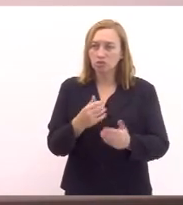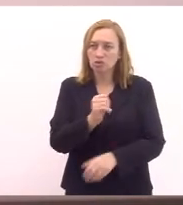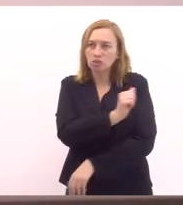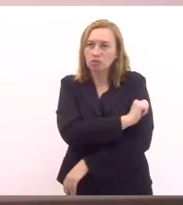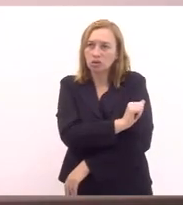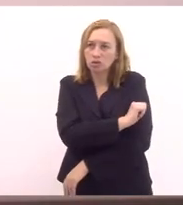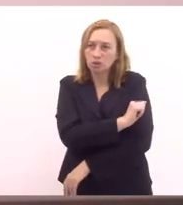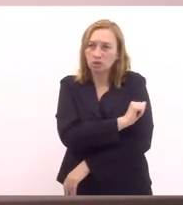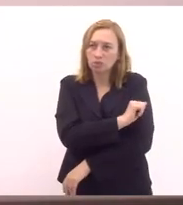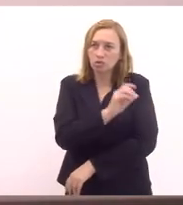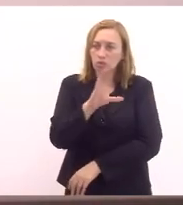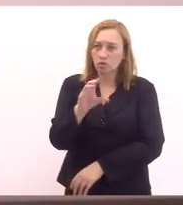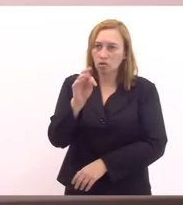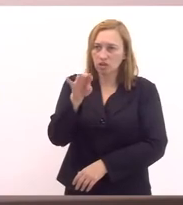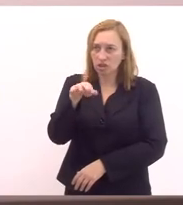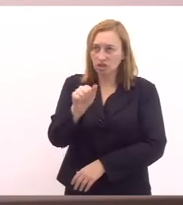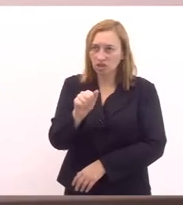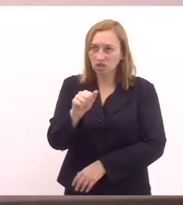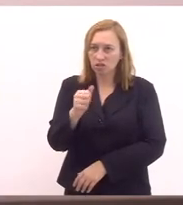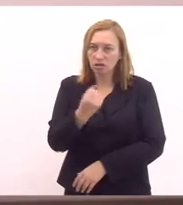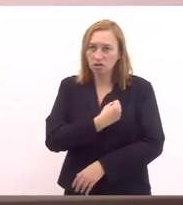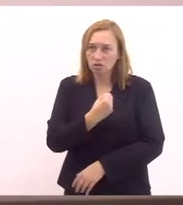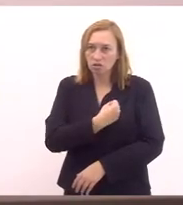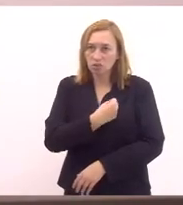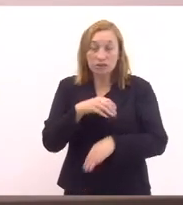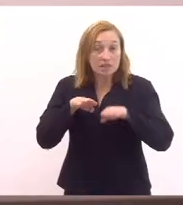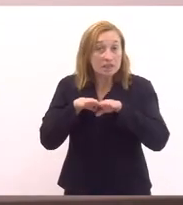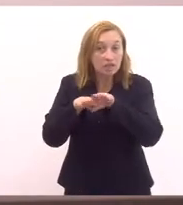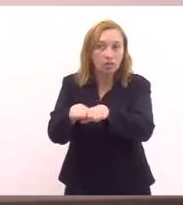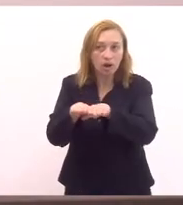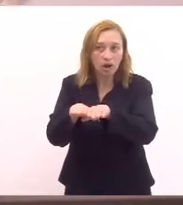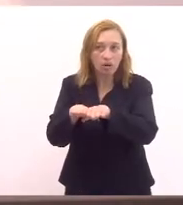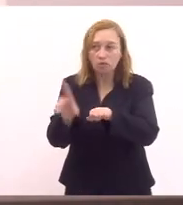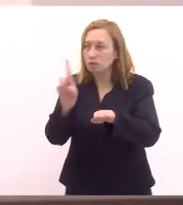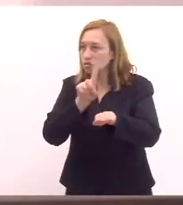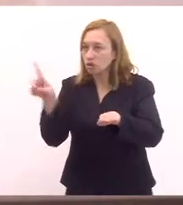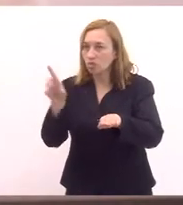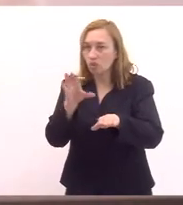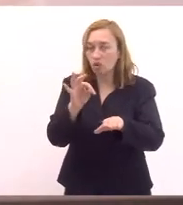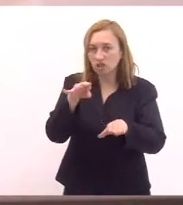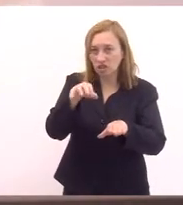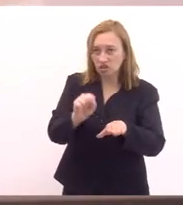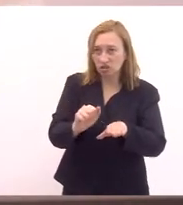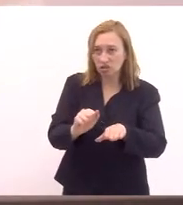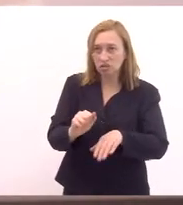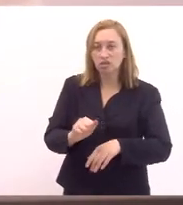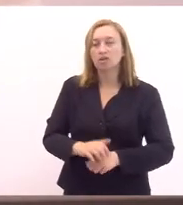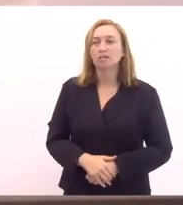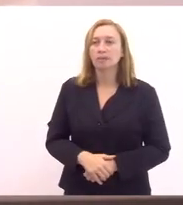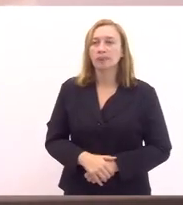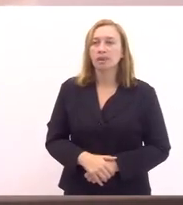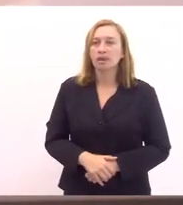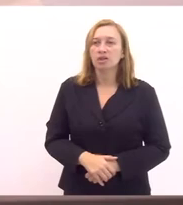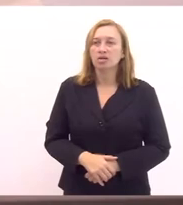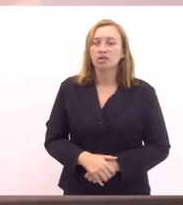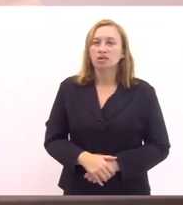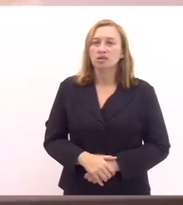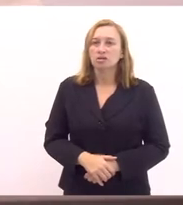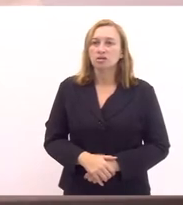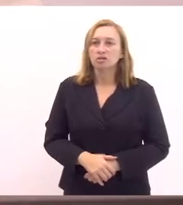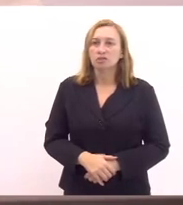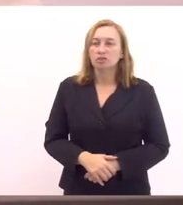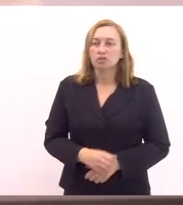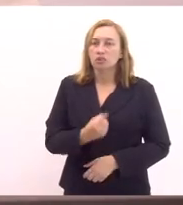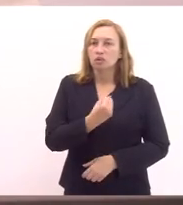notas absolutamente Parelhas com os não cotistas e a taxa de evasão